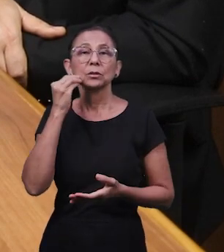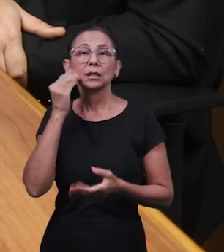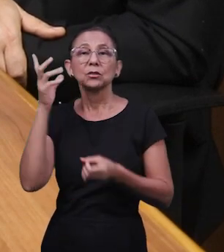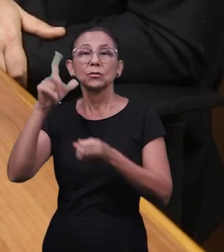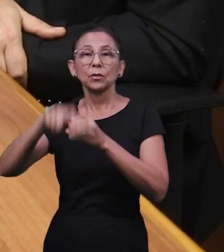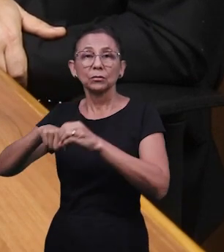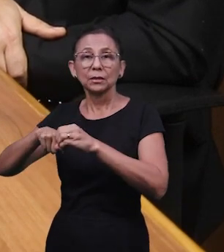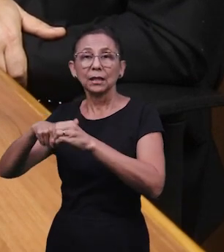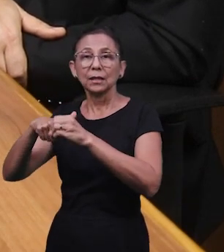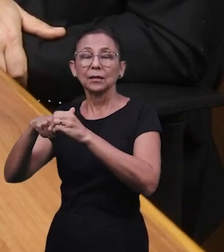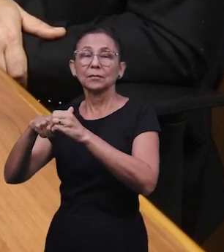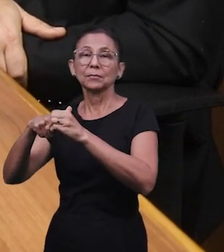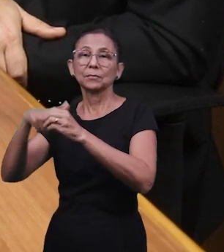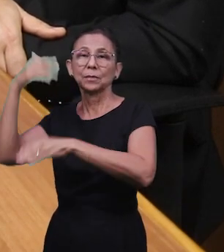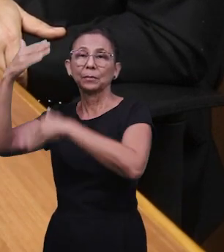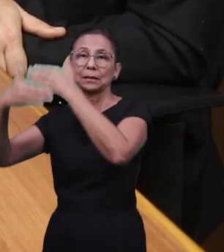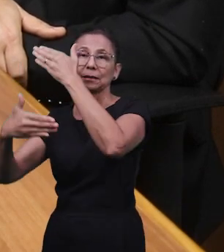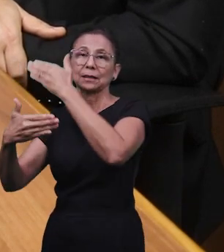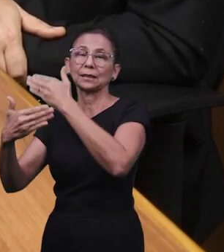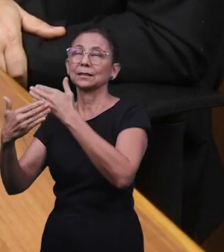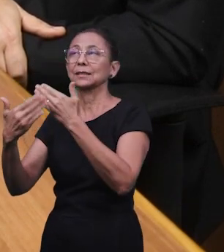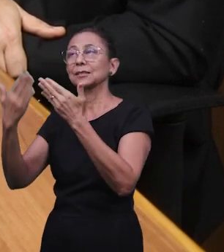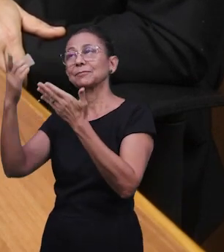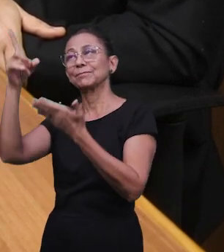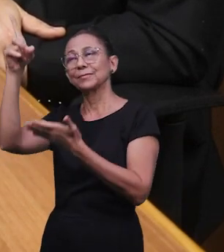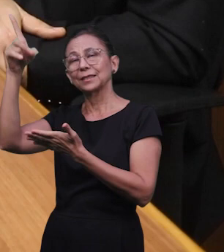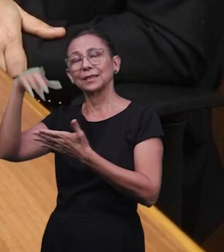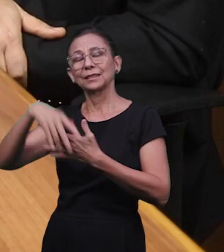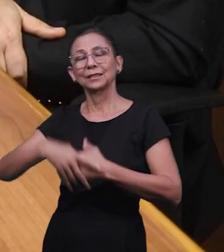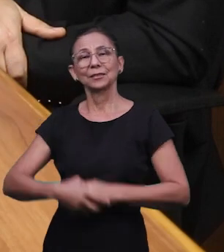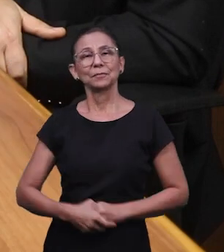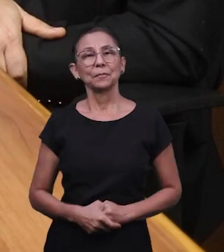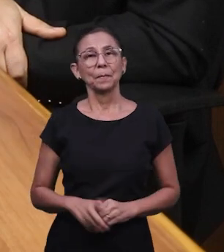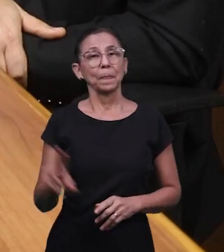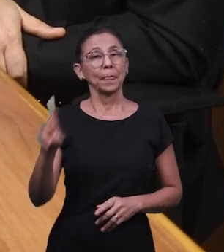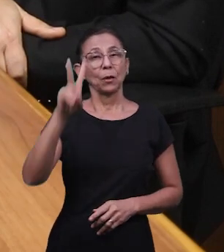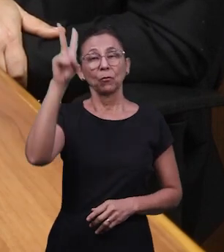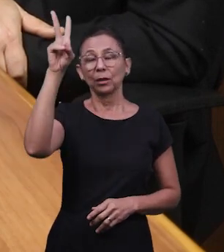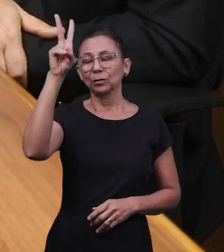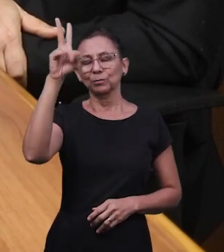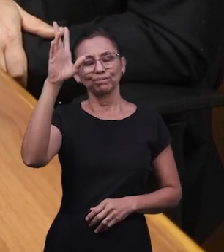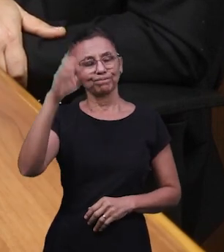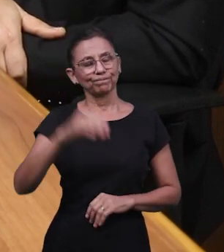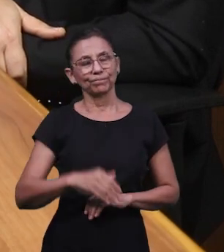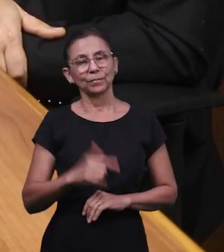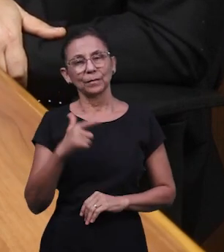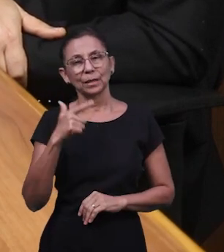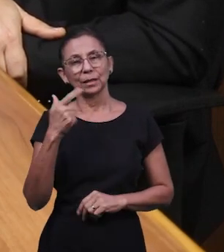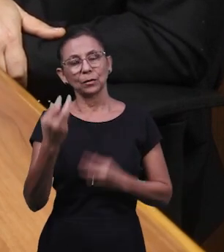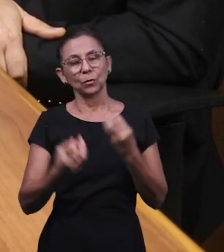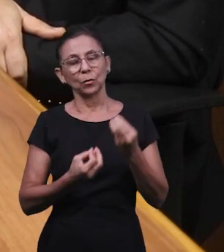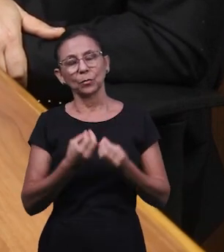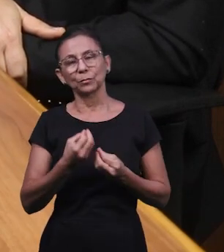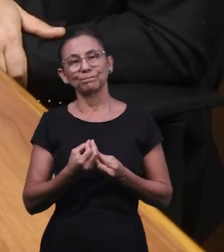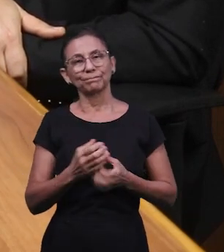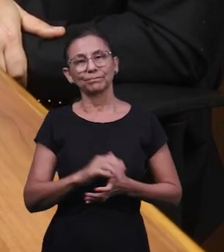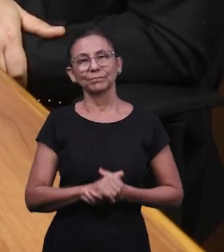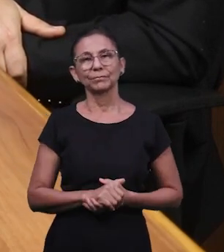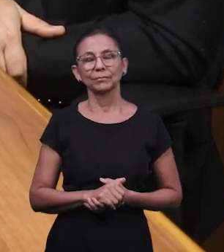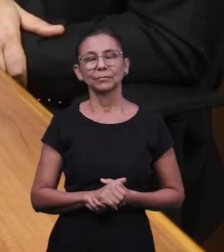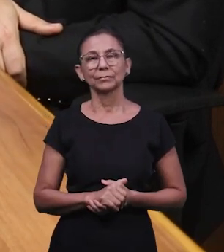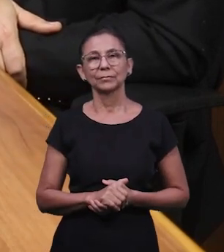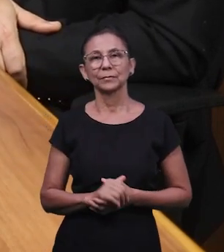dele. Então, isso assim, é de um valor inestimável, né? Essa fé profética. É o que chamamos de